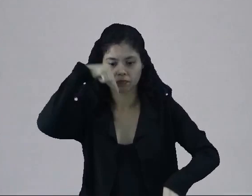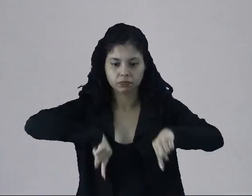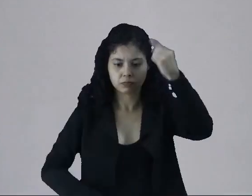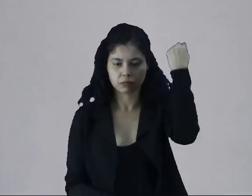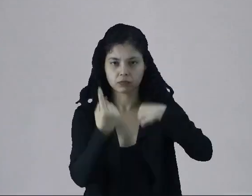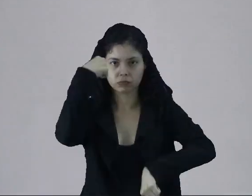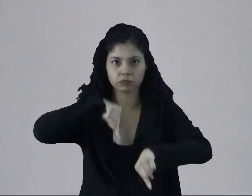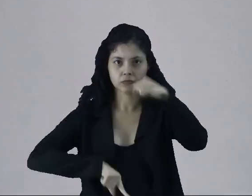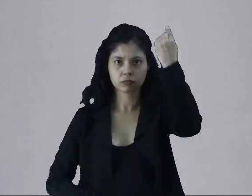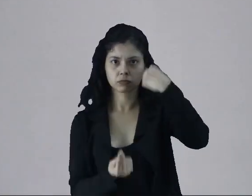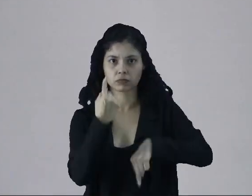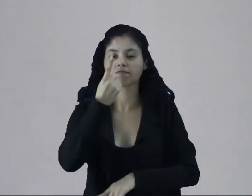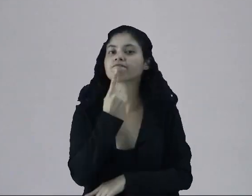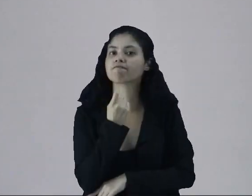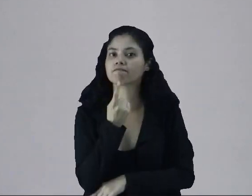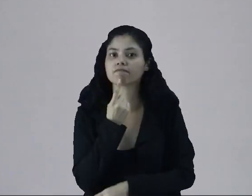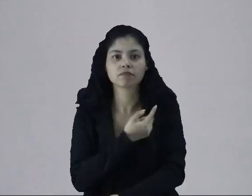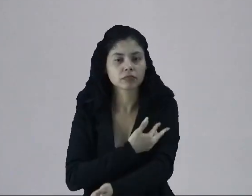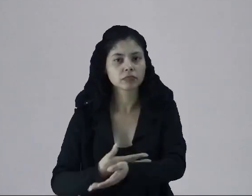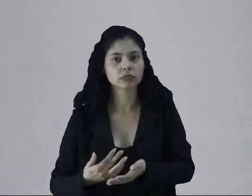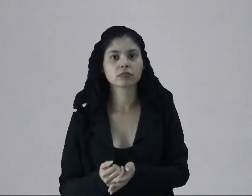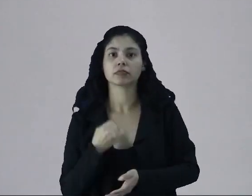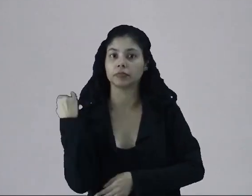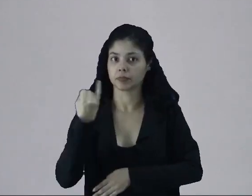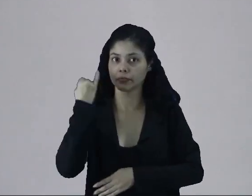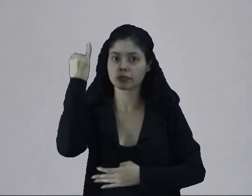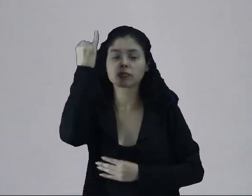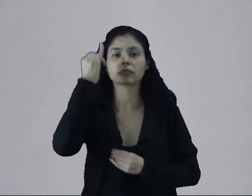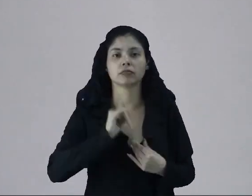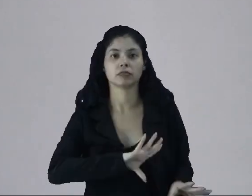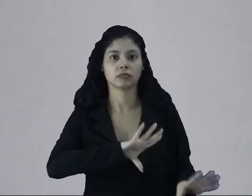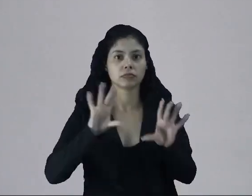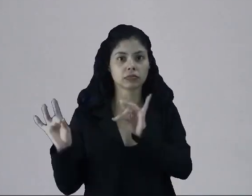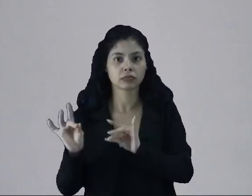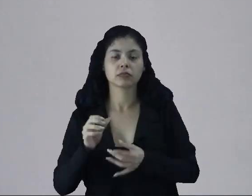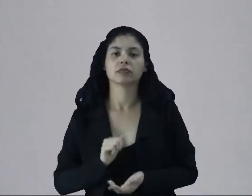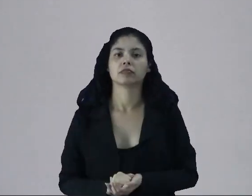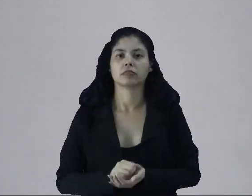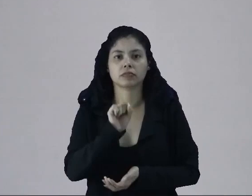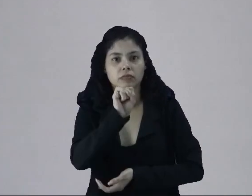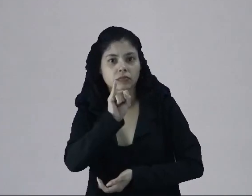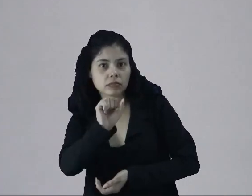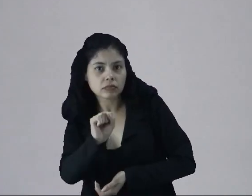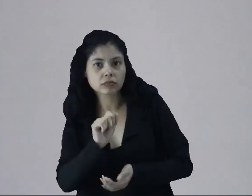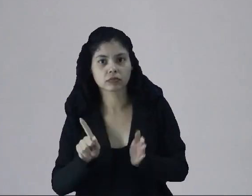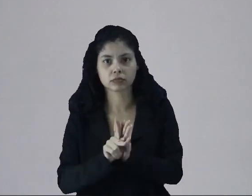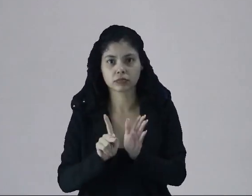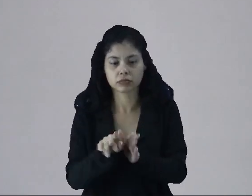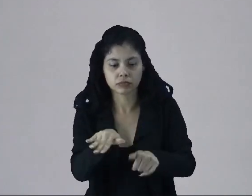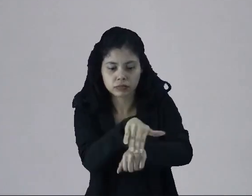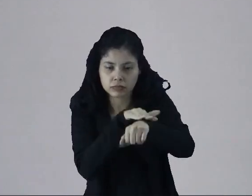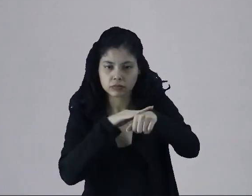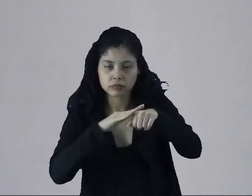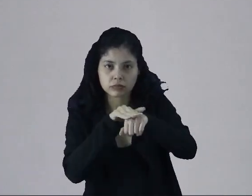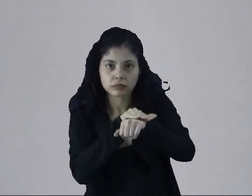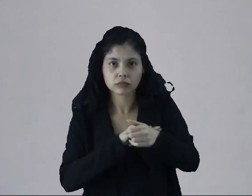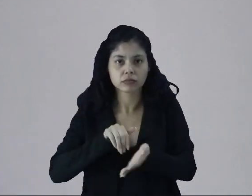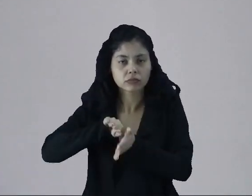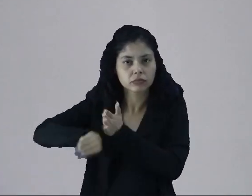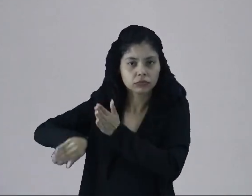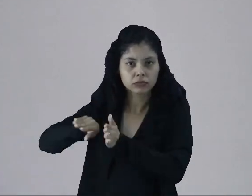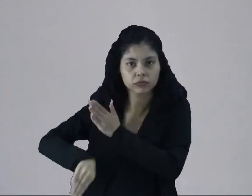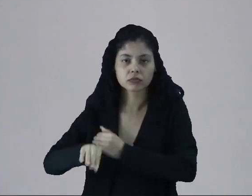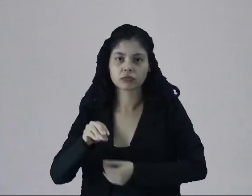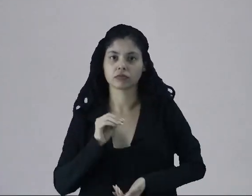sangue, que o sangue é um tecido muito importante, que vai levar nutrientes e oxigênio dos tecidos e vai tirar os restos